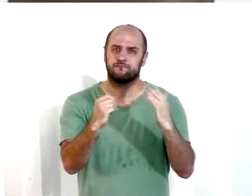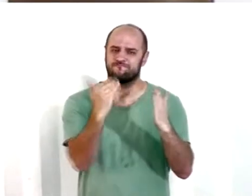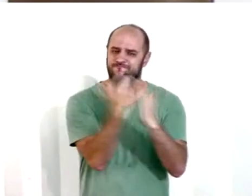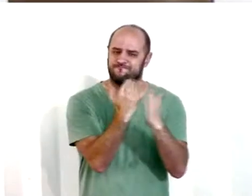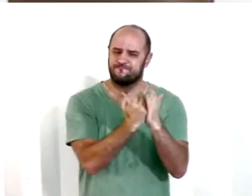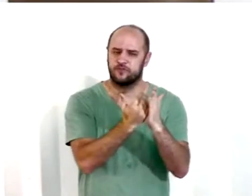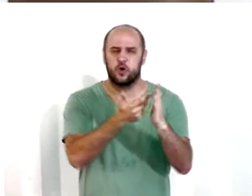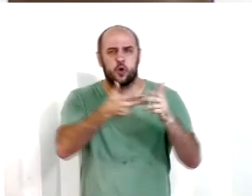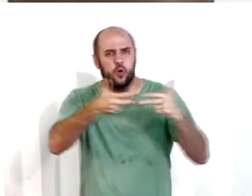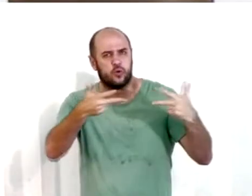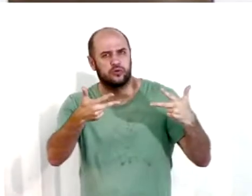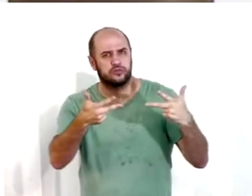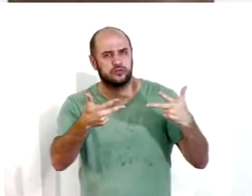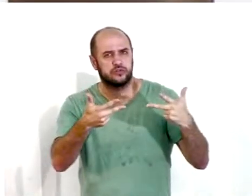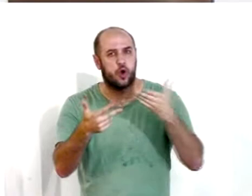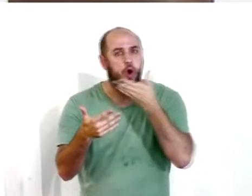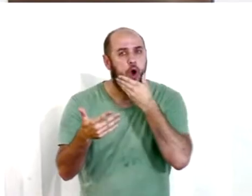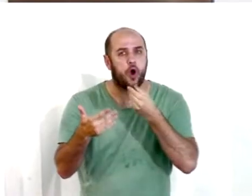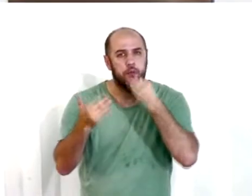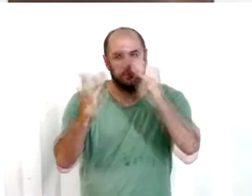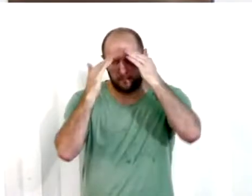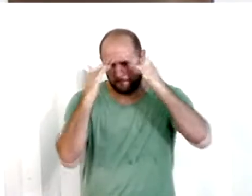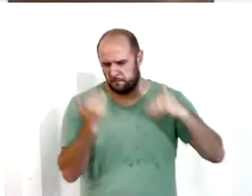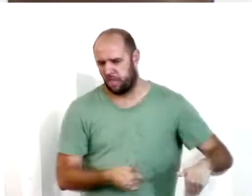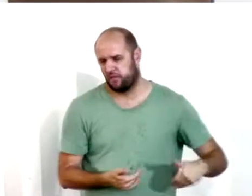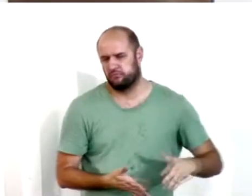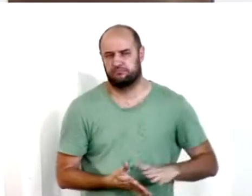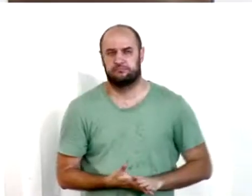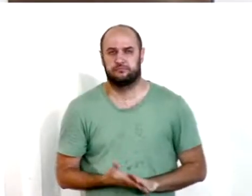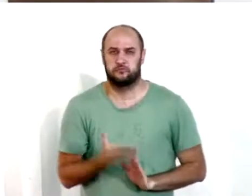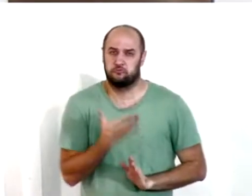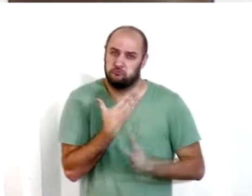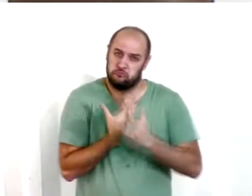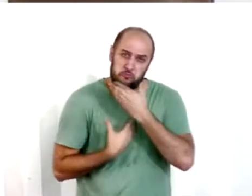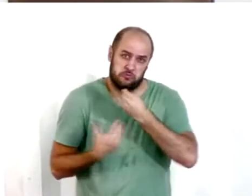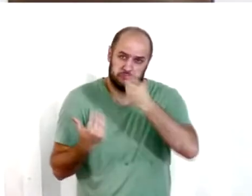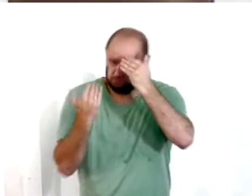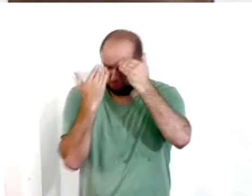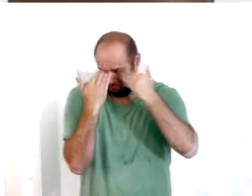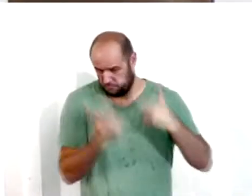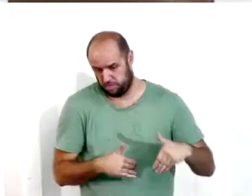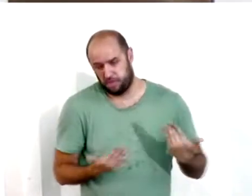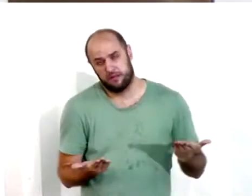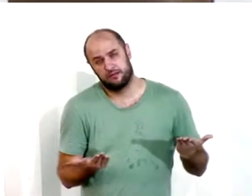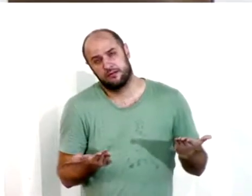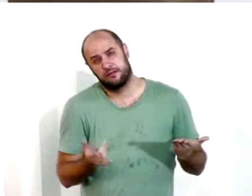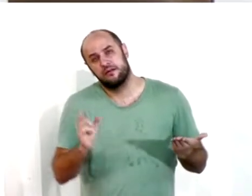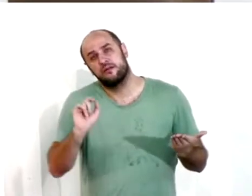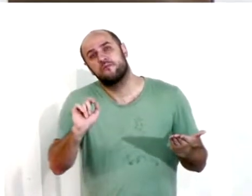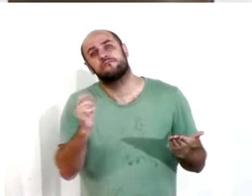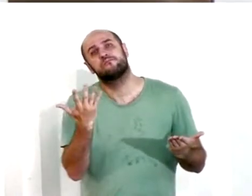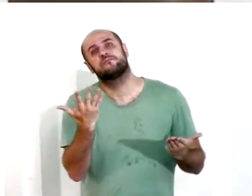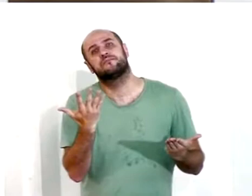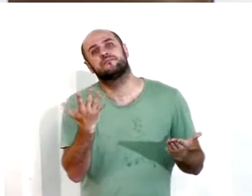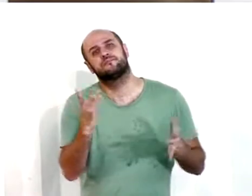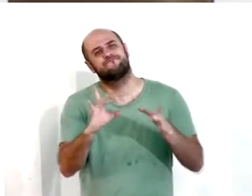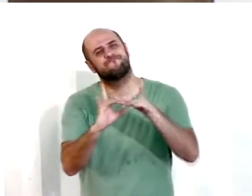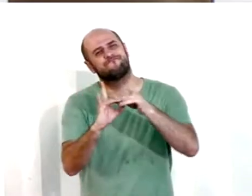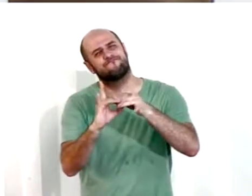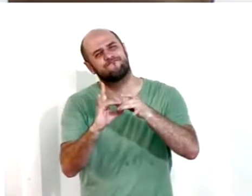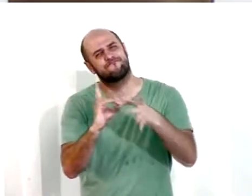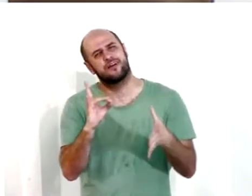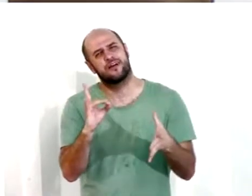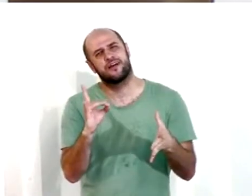coisas que o homem não cumpriu. E por ele não ter cumprido, há punição no descumprimento desse